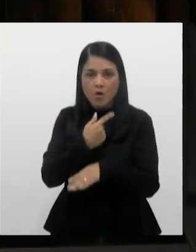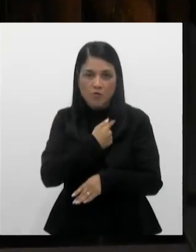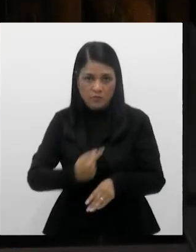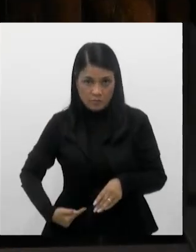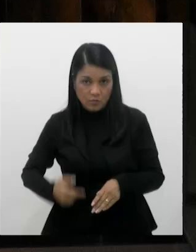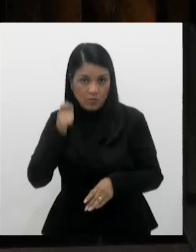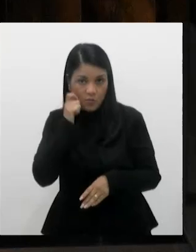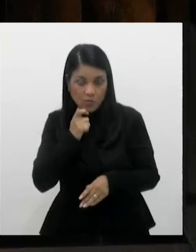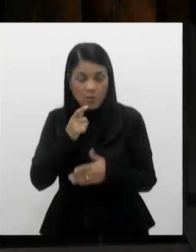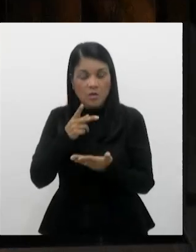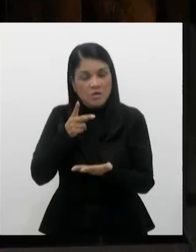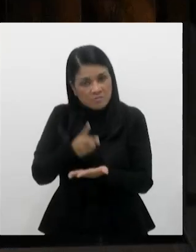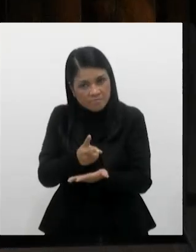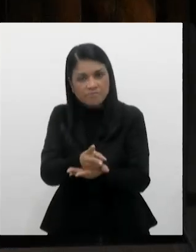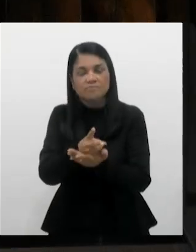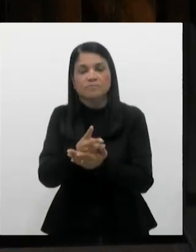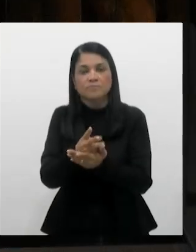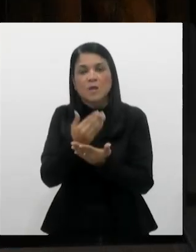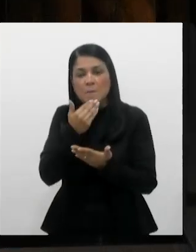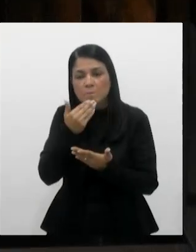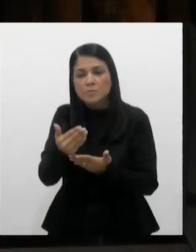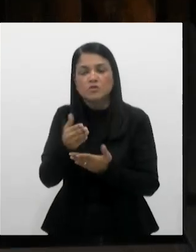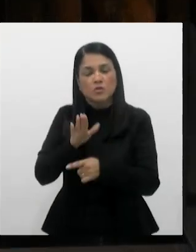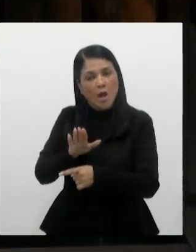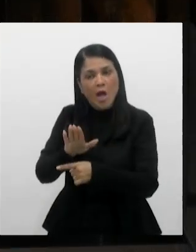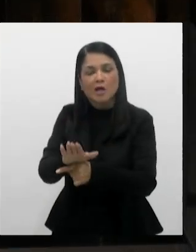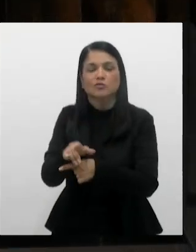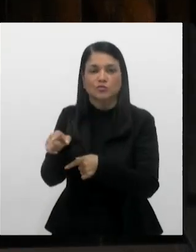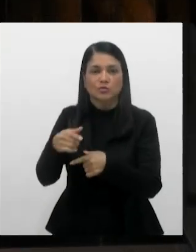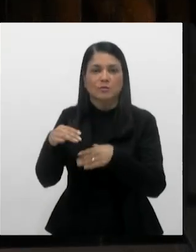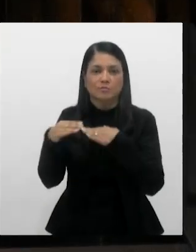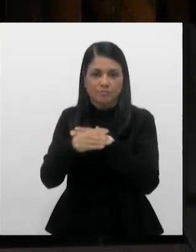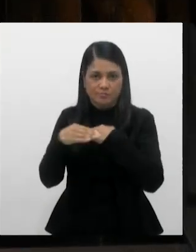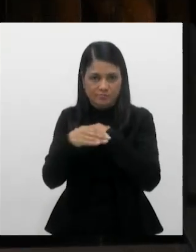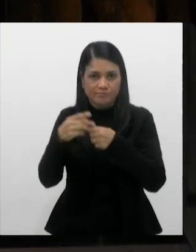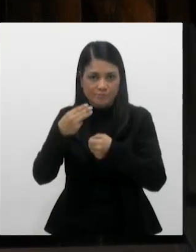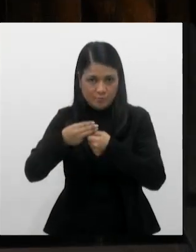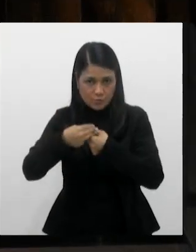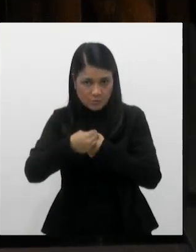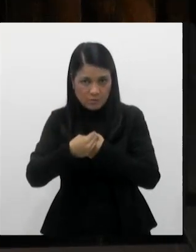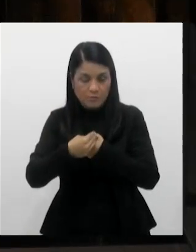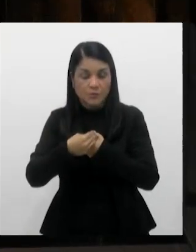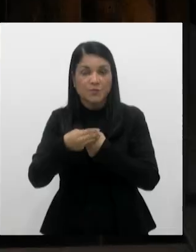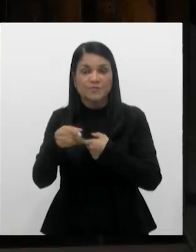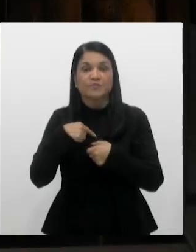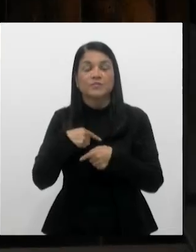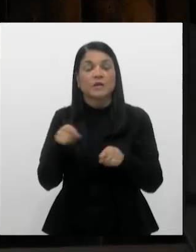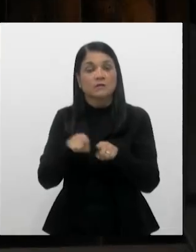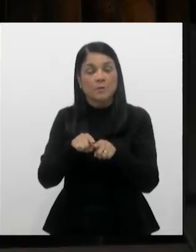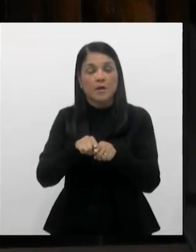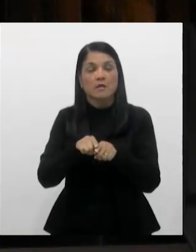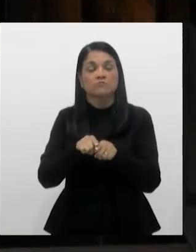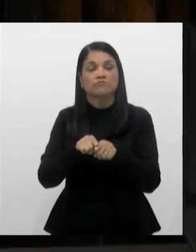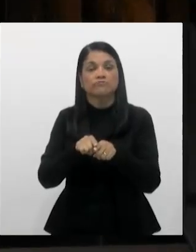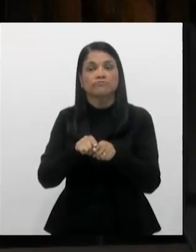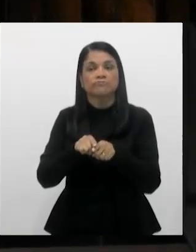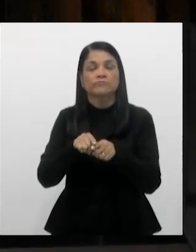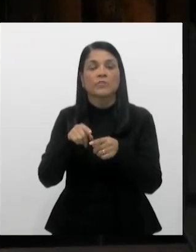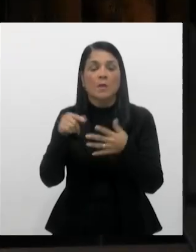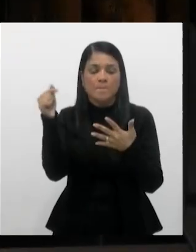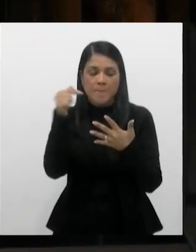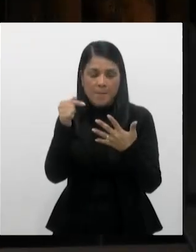firmes pedindo em prol desses municípios que estão sendo atingidos. E quero reforçar também, senhor presidente, que foi falado por